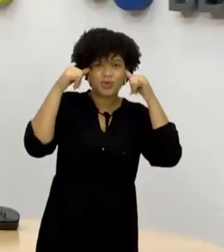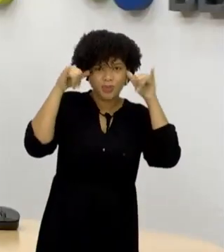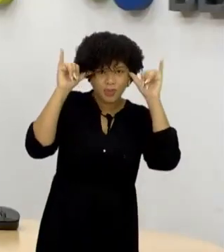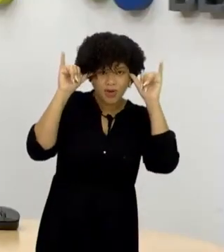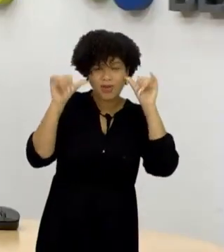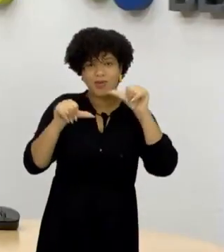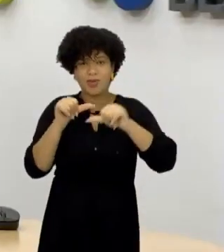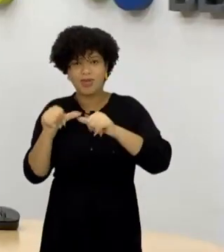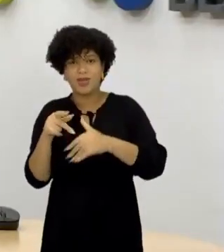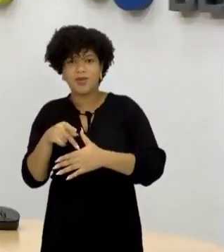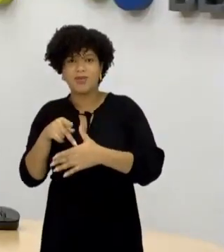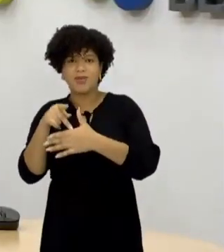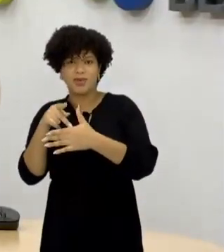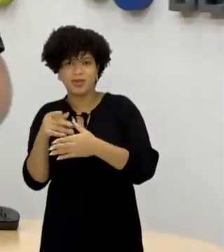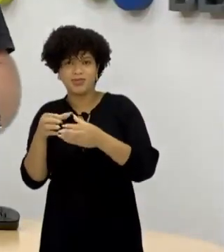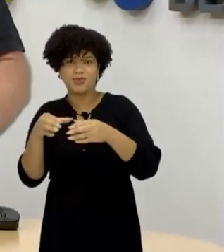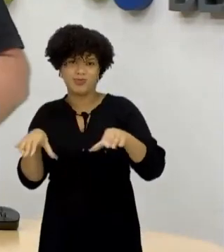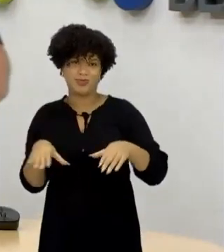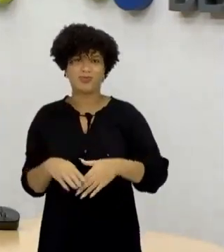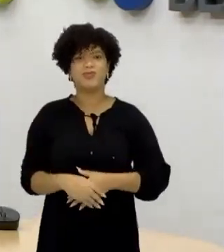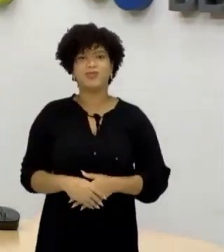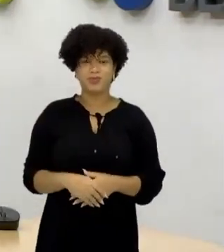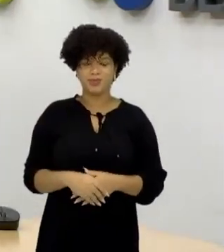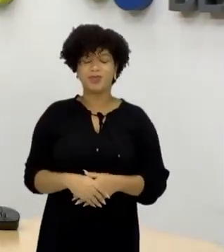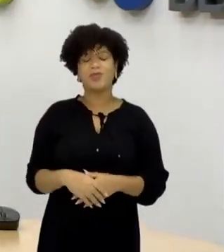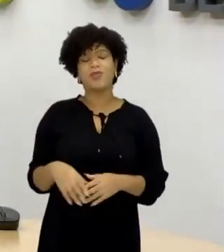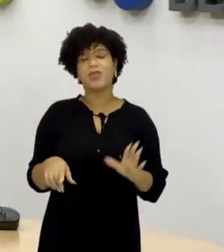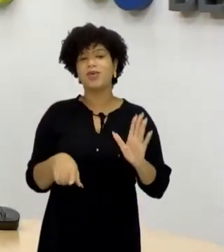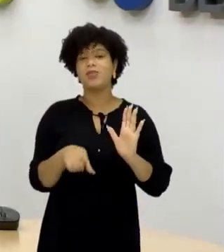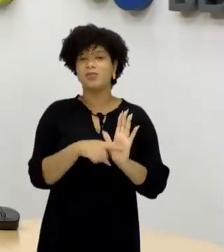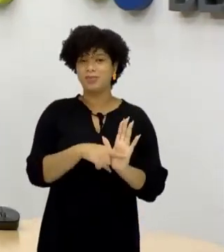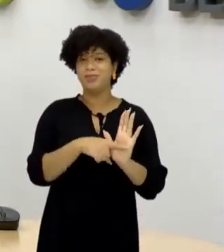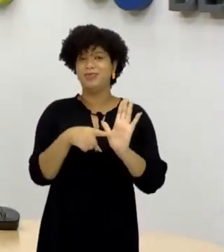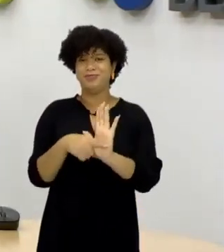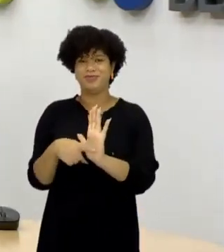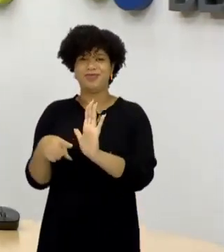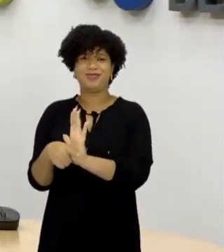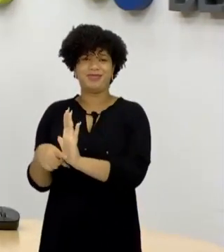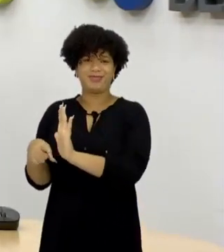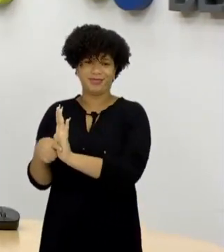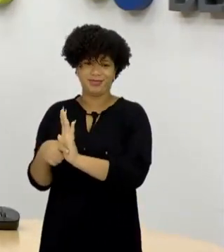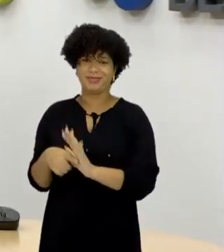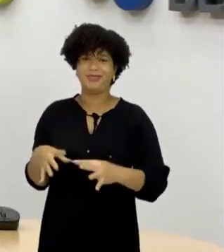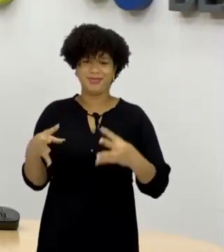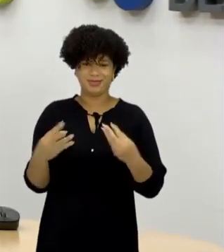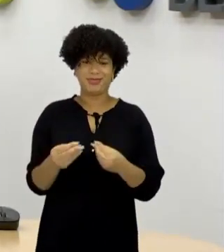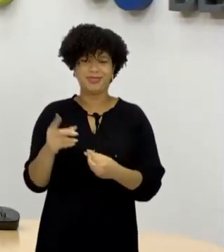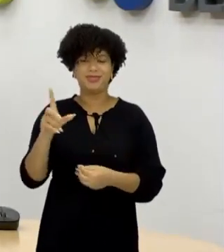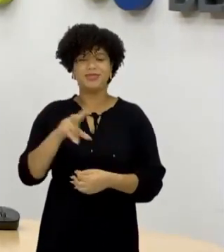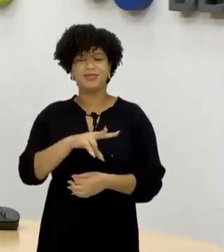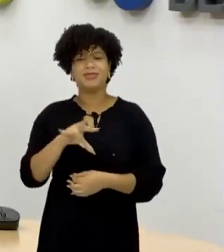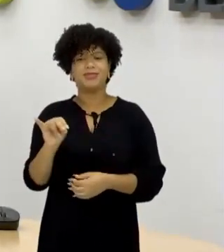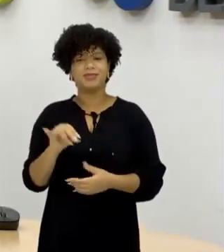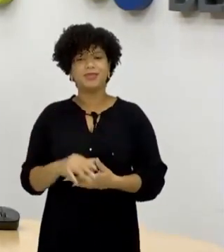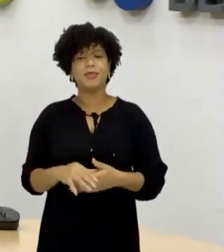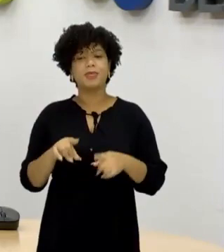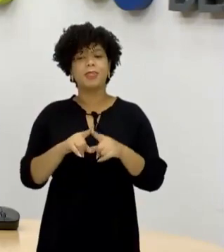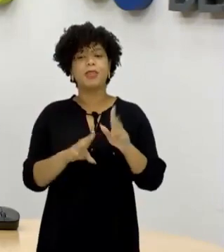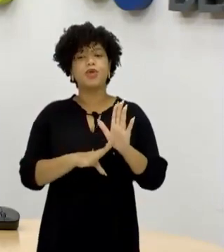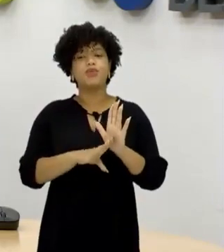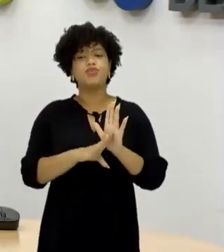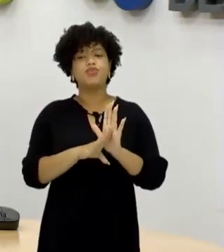seja, resumindo, negativo vai ficar na carne bovina, negativo na carne, né, de frango aqui, e vai ficar um